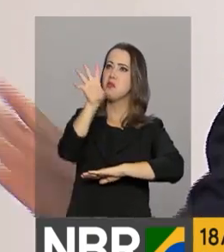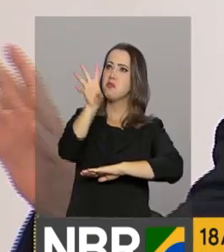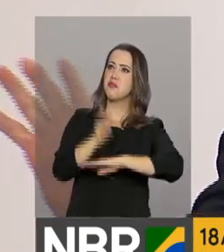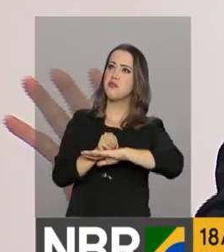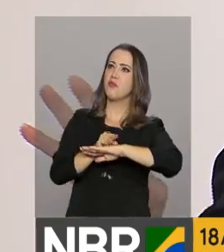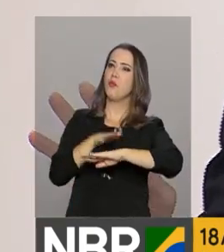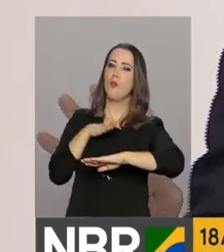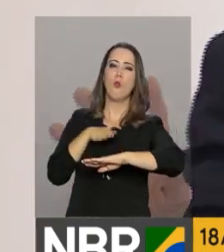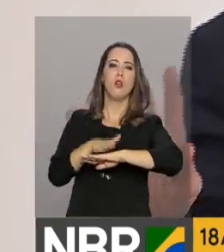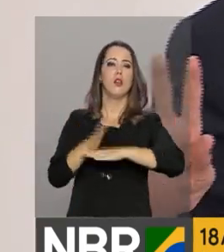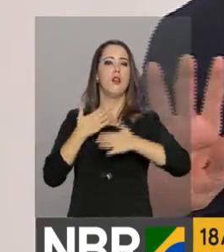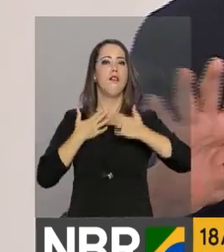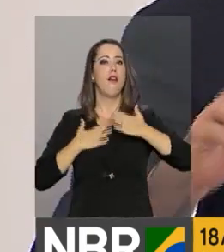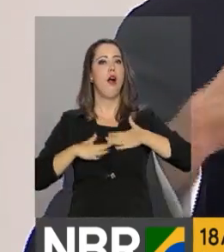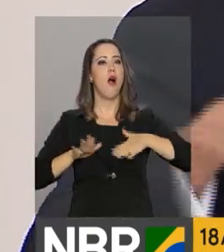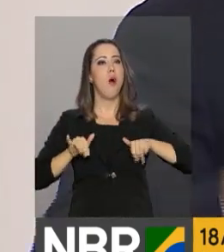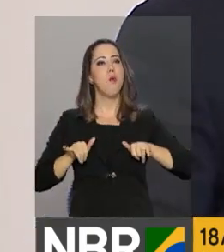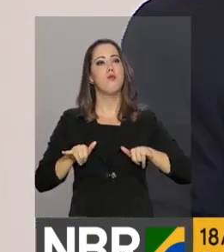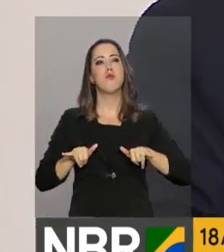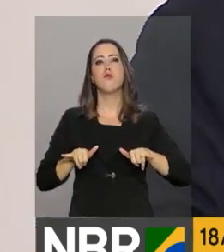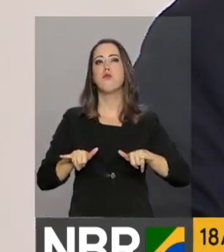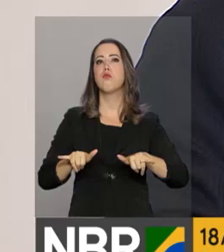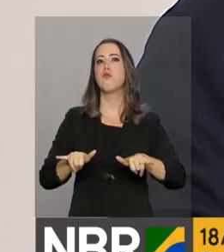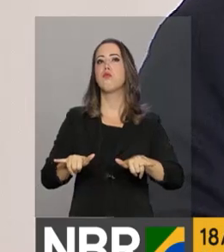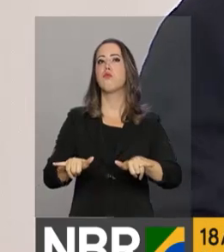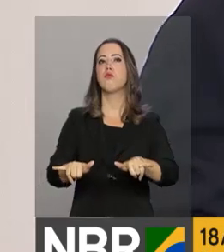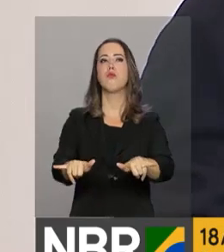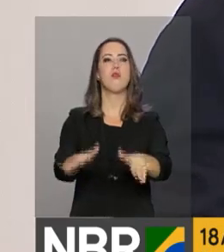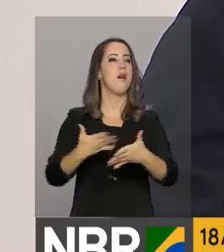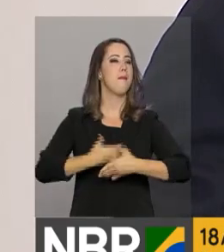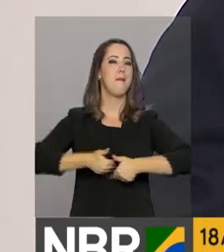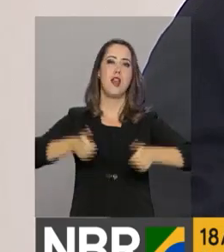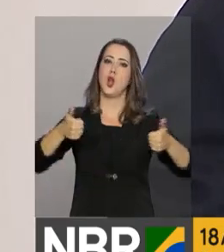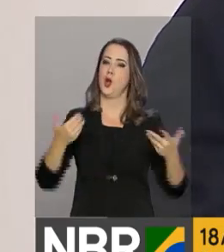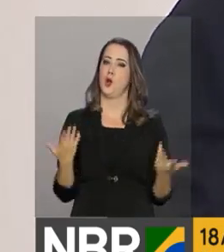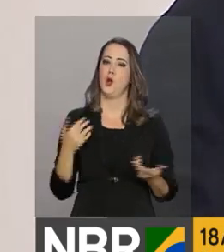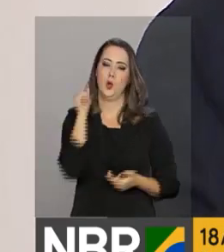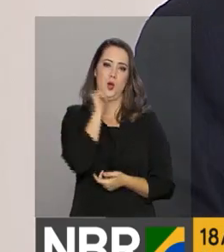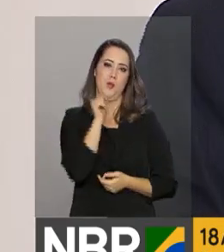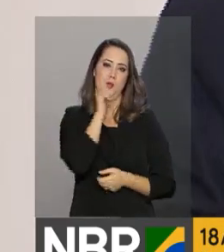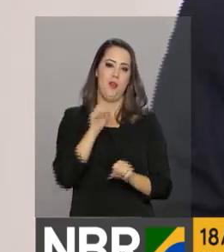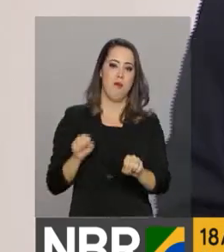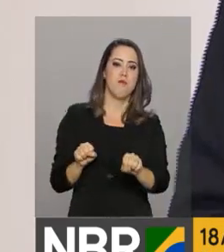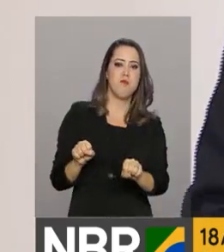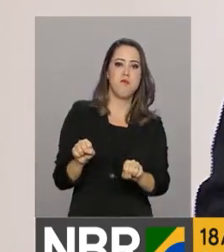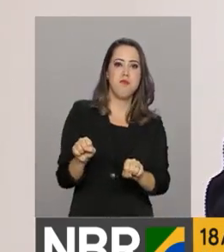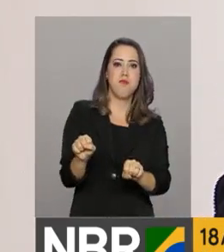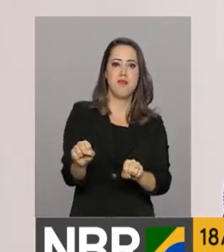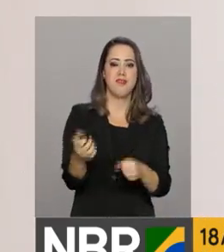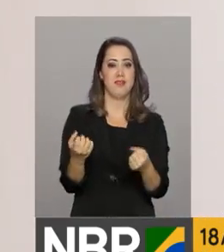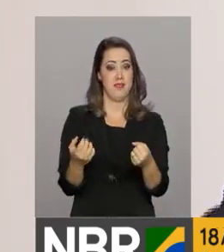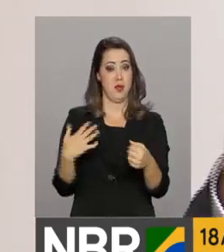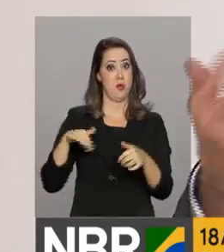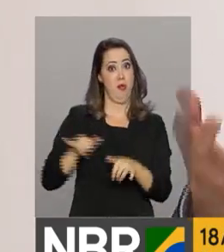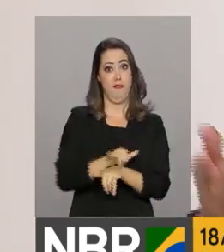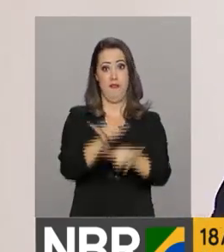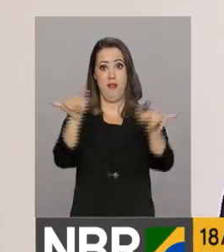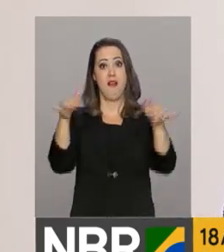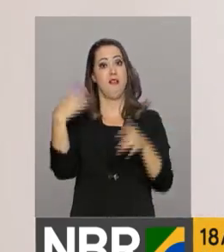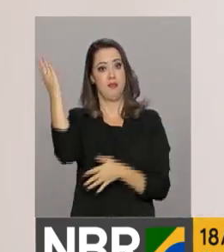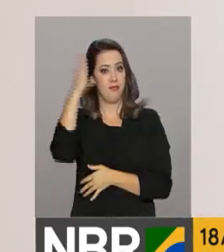fato é que toda vez eu fico observando a aterrisagem muito suave não é o que significa que a presença da mulher